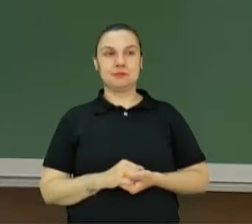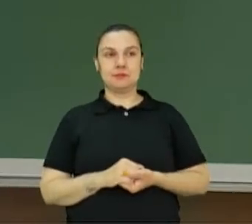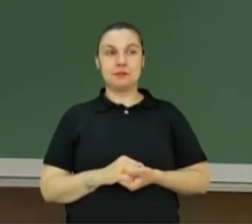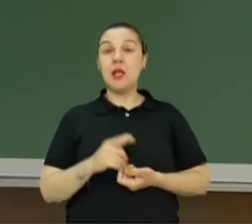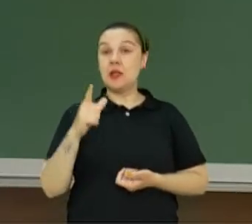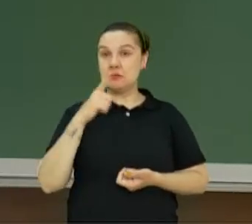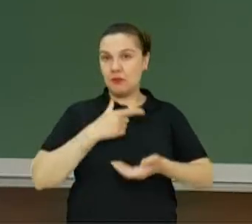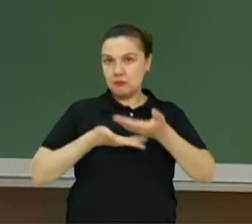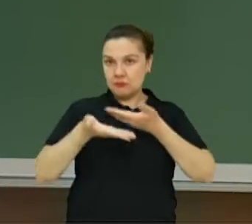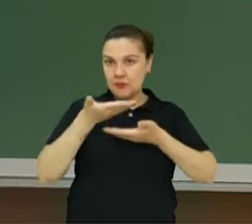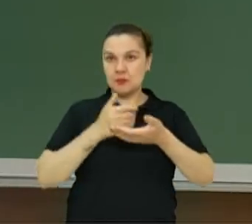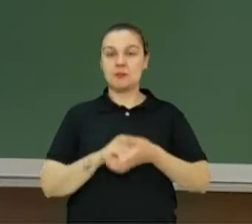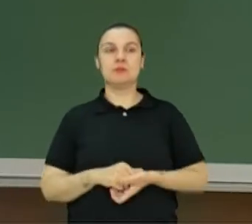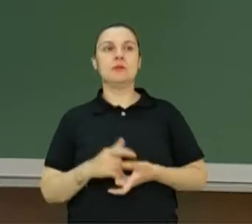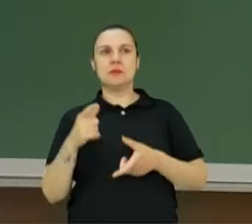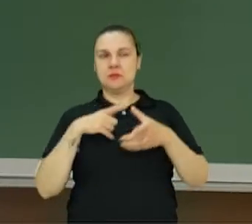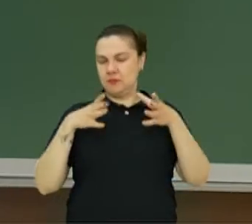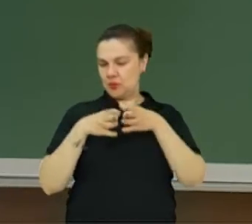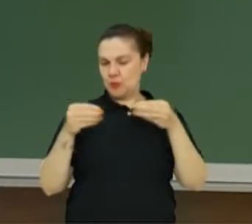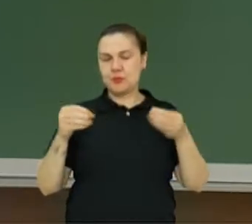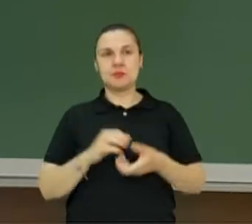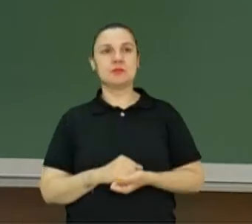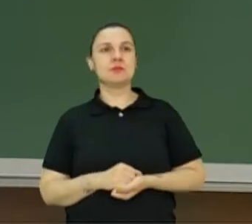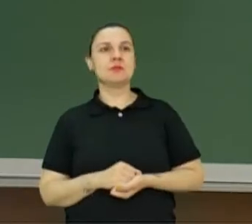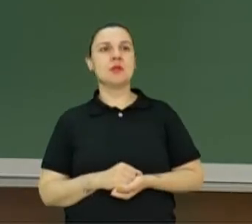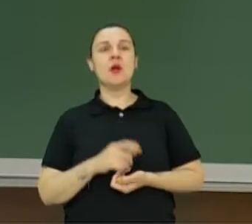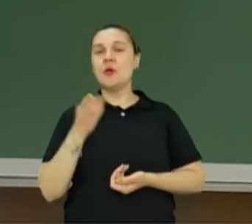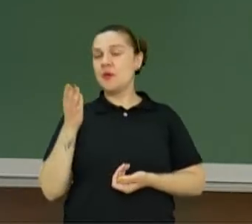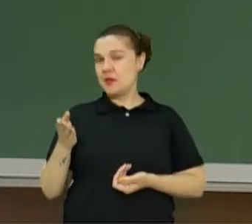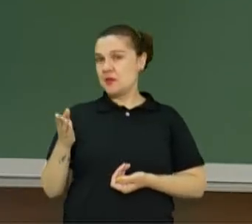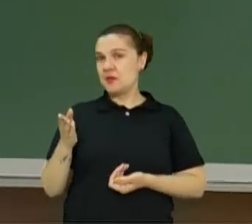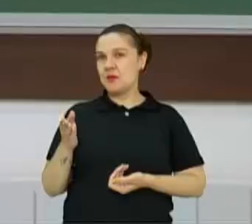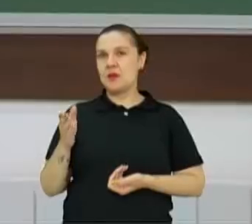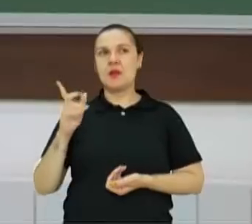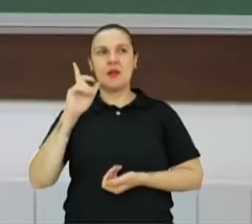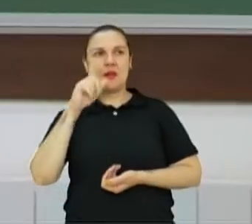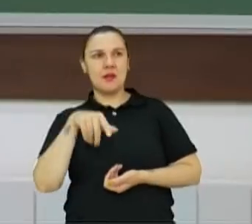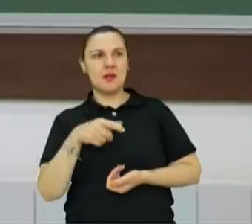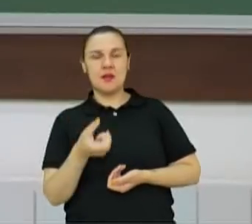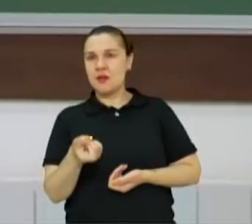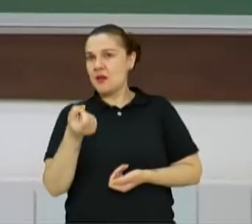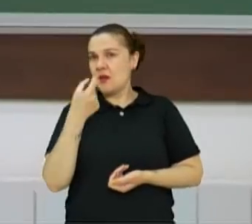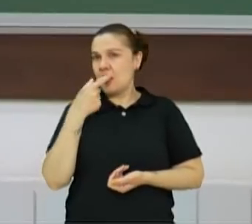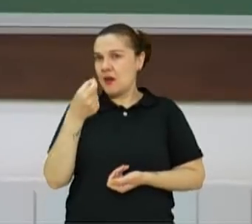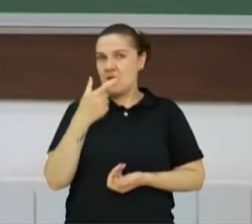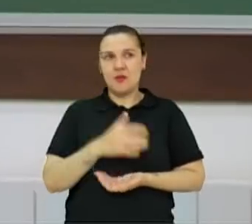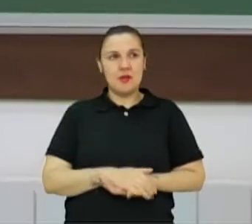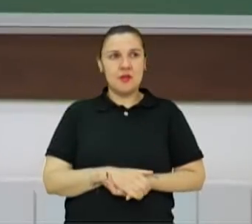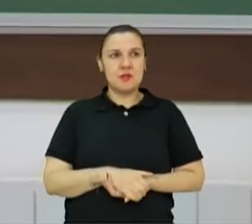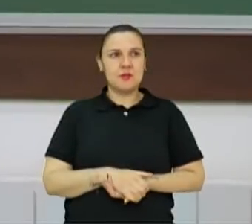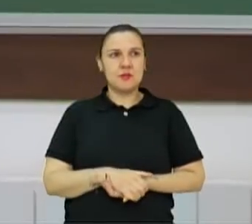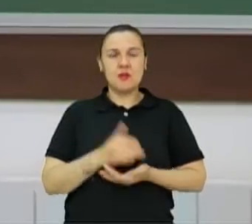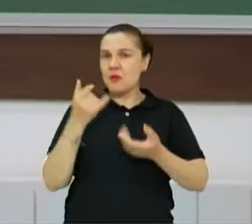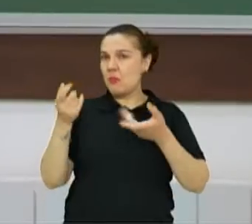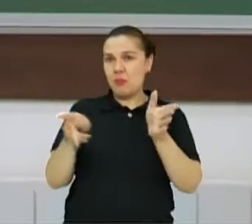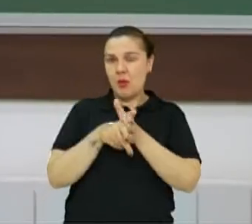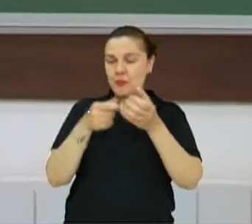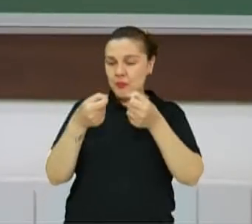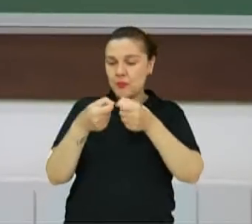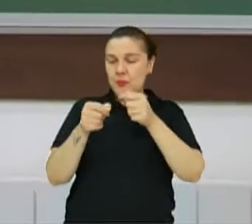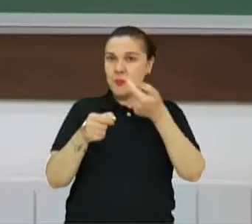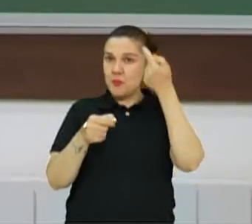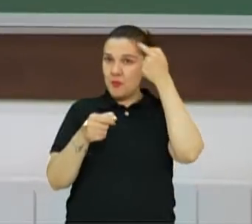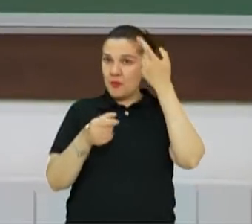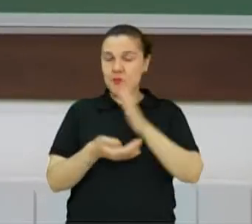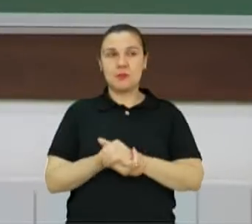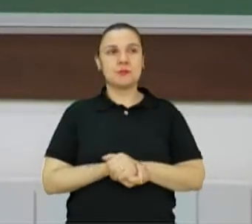Tem tratamento? Tem cura, né? O tratamento para isso, basicamente, é bem parecido com o do piolho que